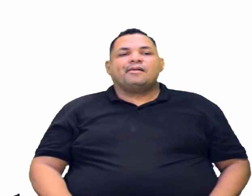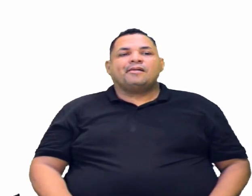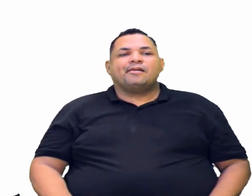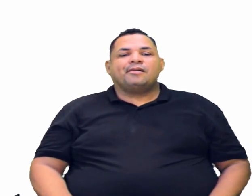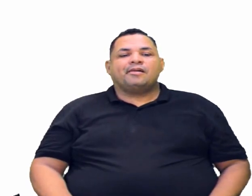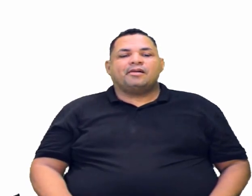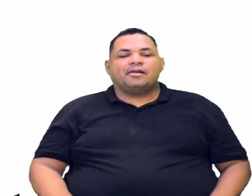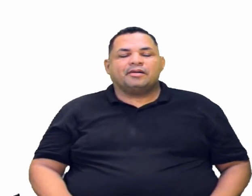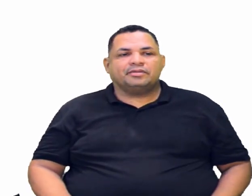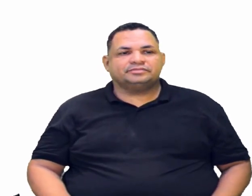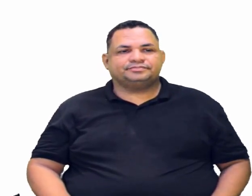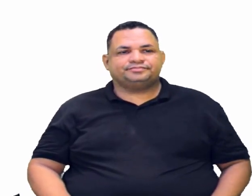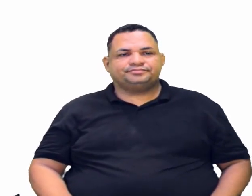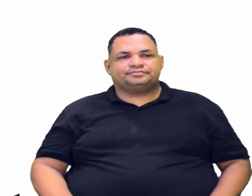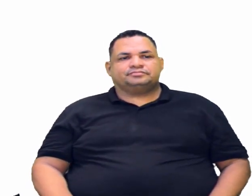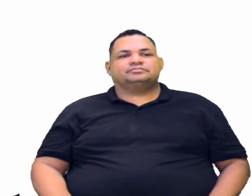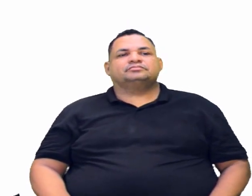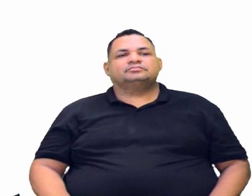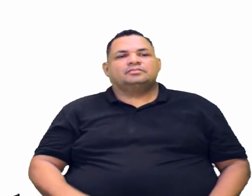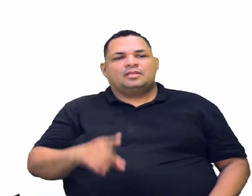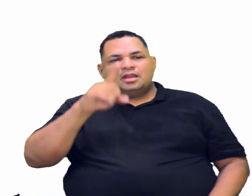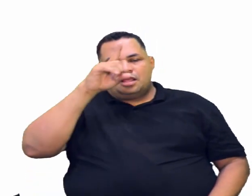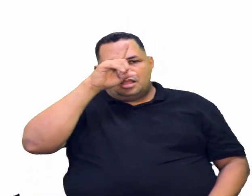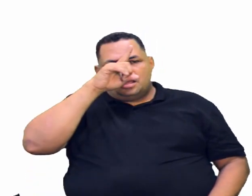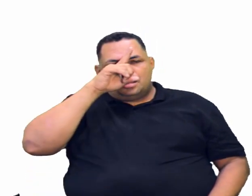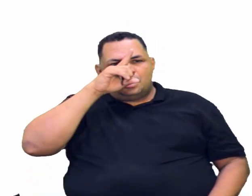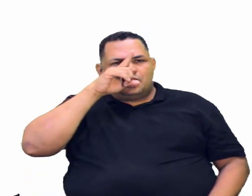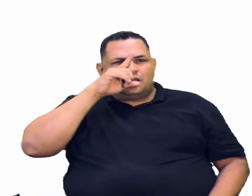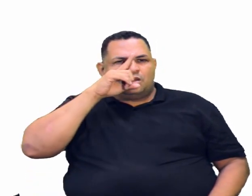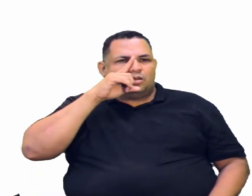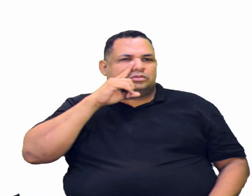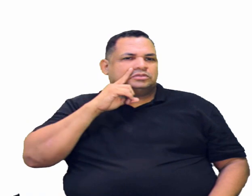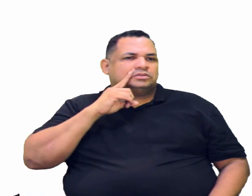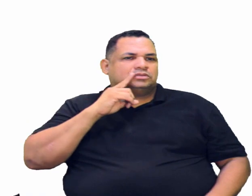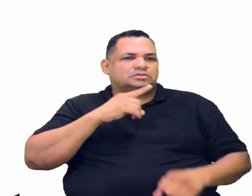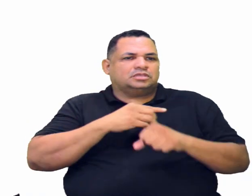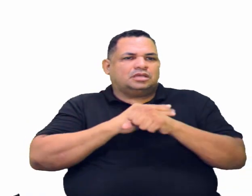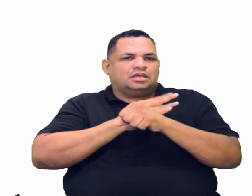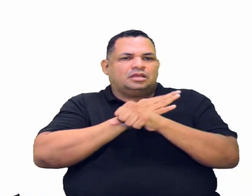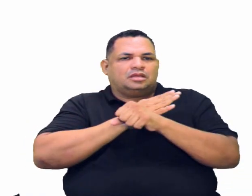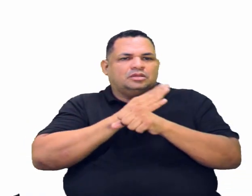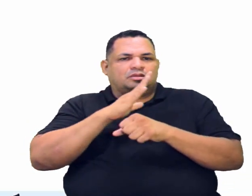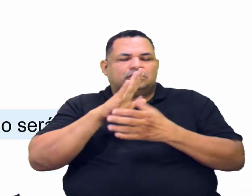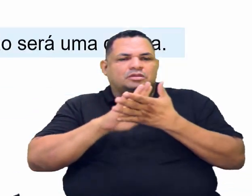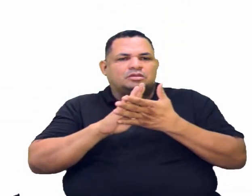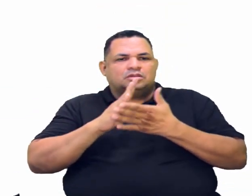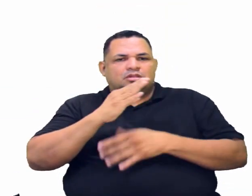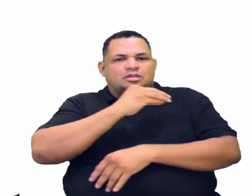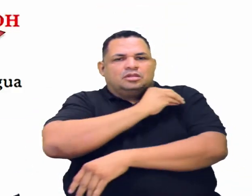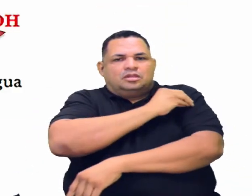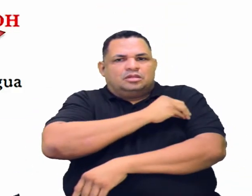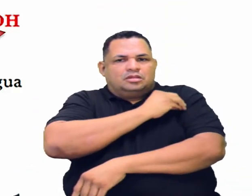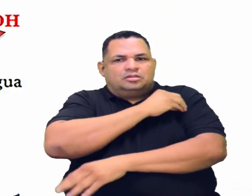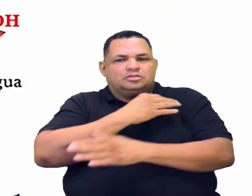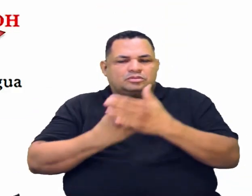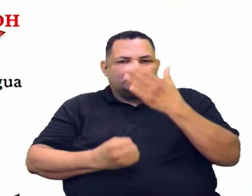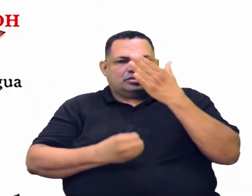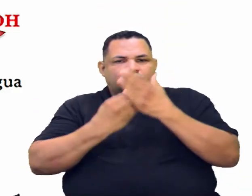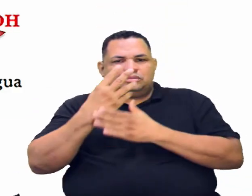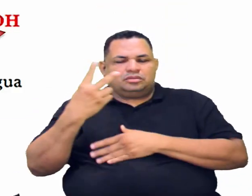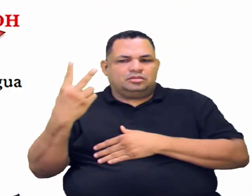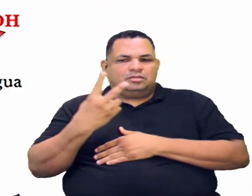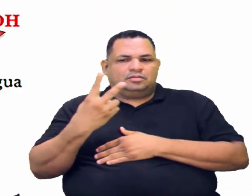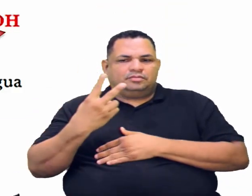A oxidação dos álcools também é uma maneira da gente obter as cetonas. Como, professor? A partir de álcools secundários. Nós vimos